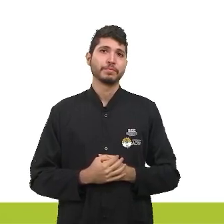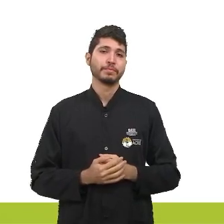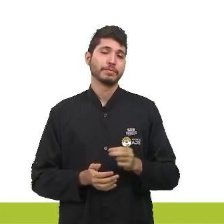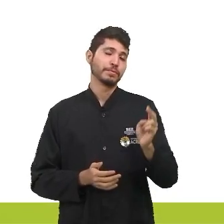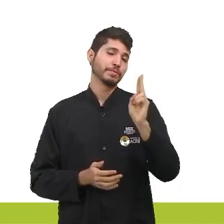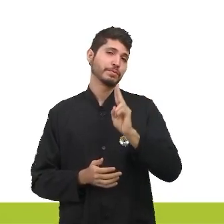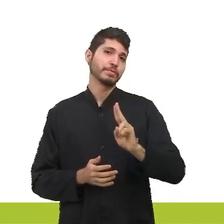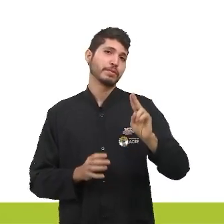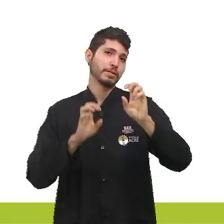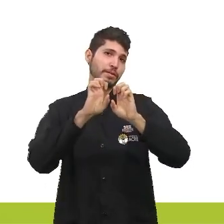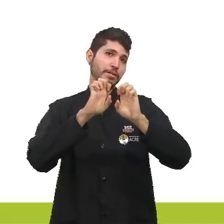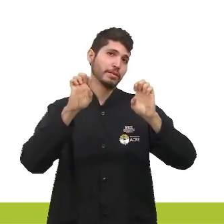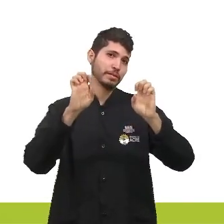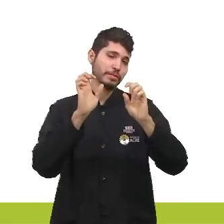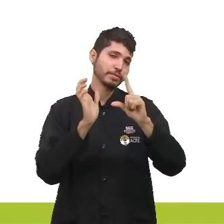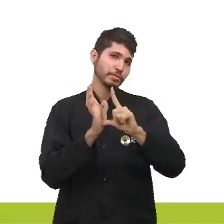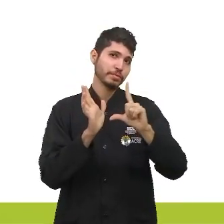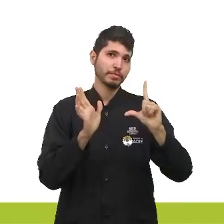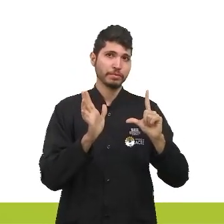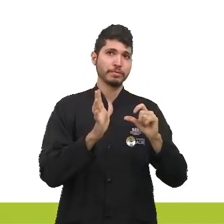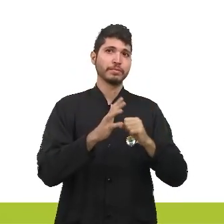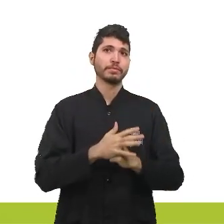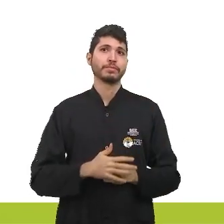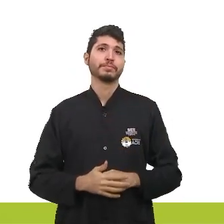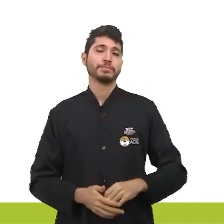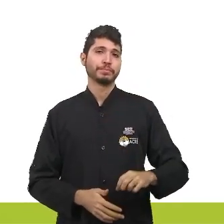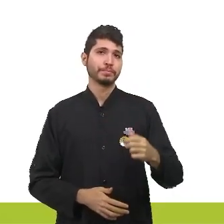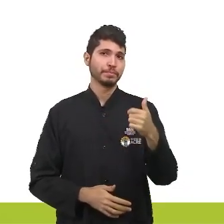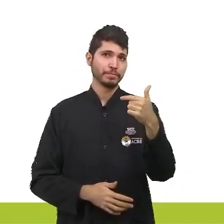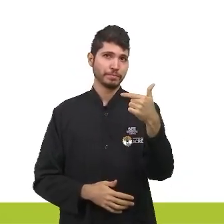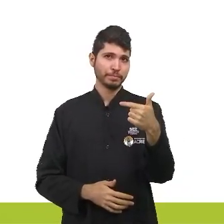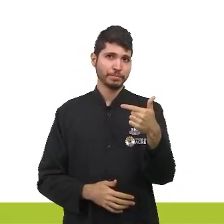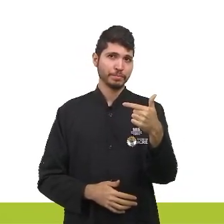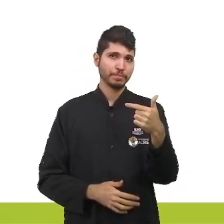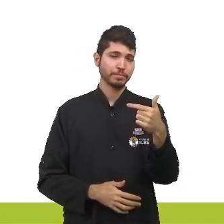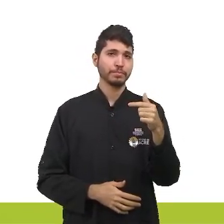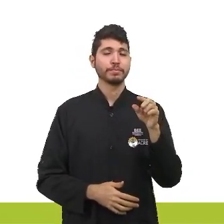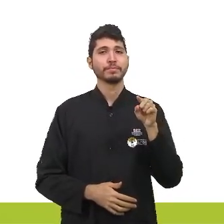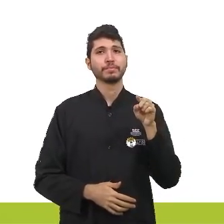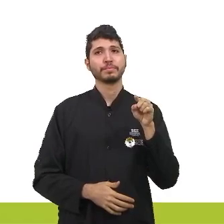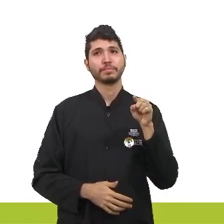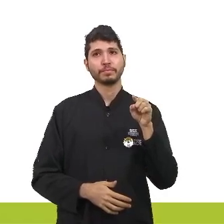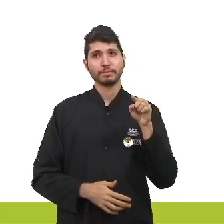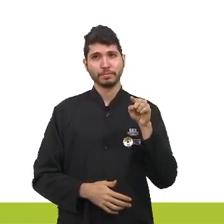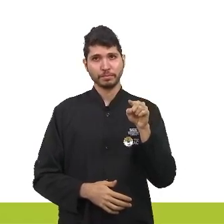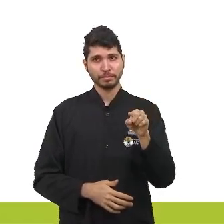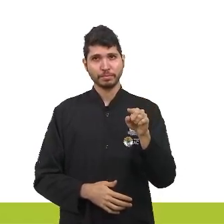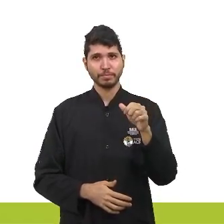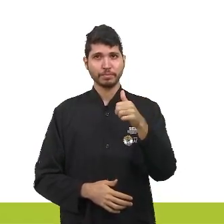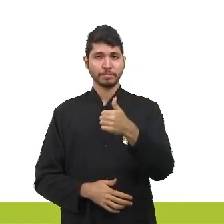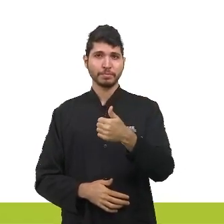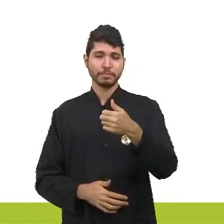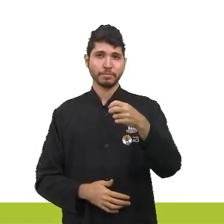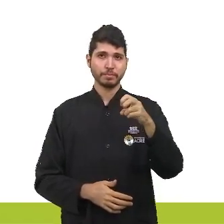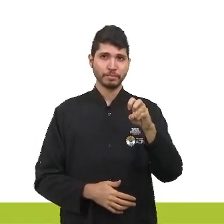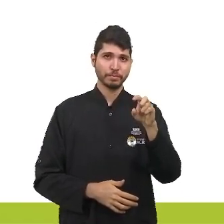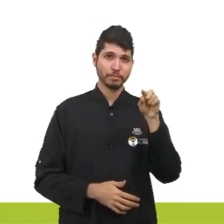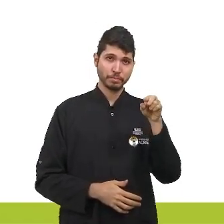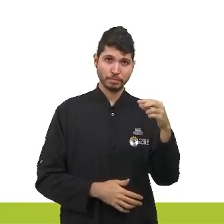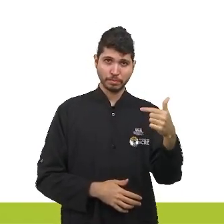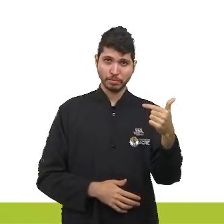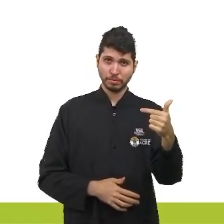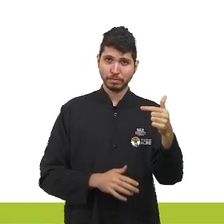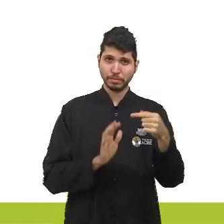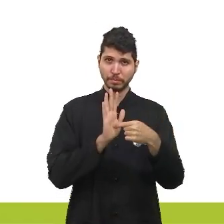que é o número de arestas, eu vou colocar até aqui 15, é igual a 3 vezes o número